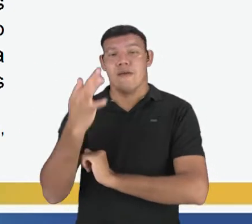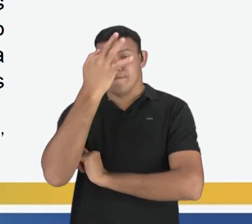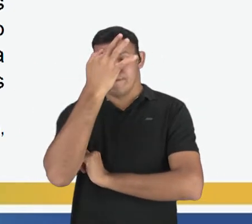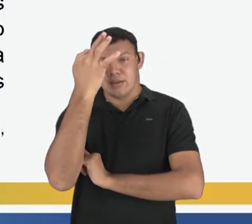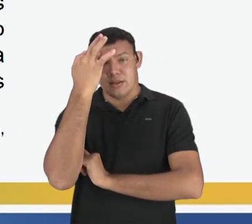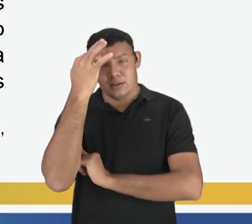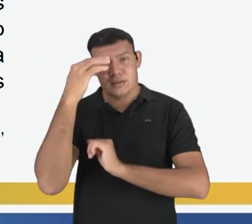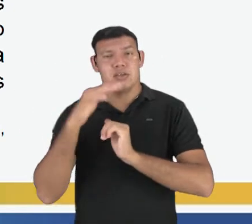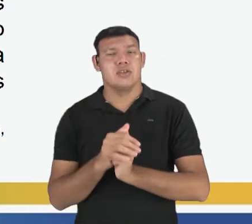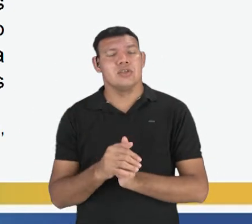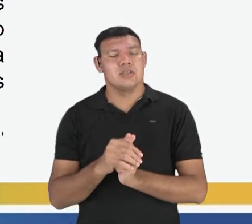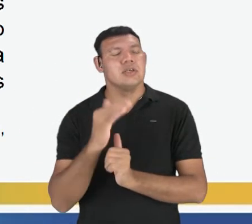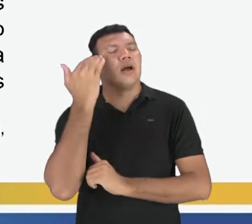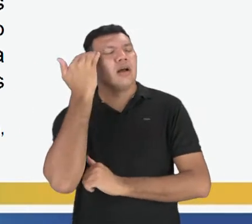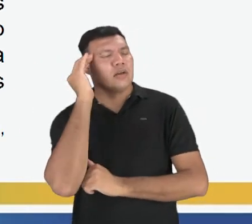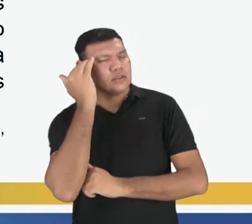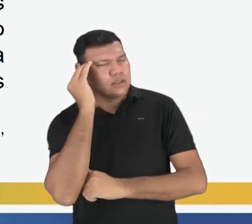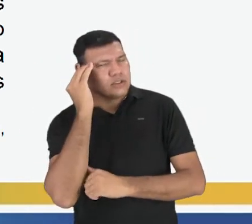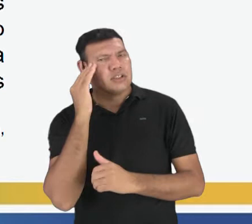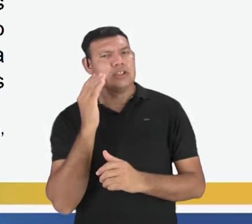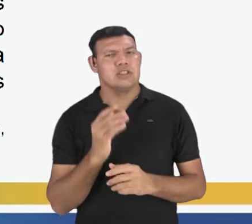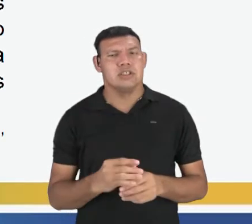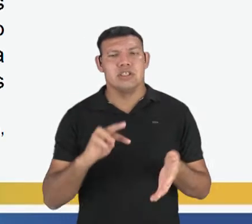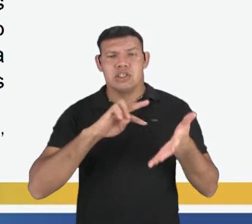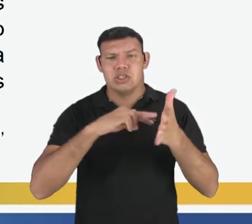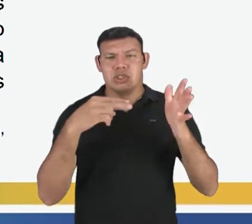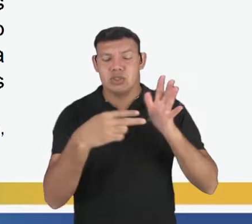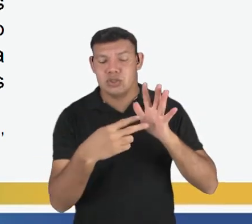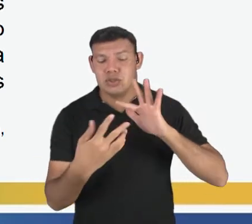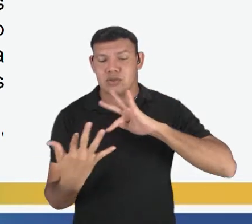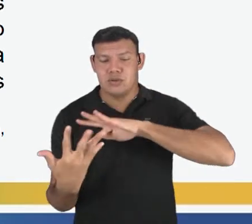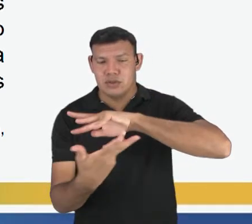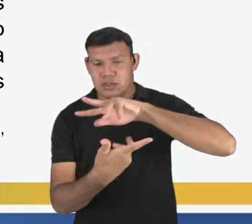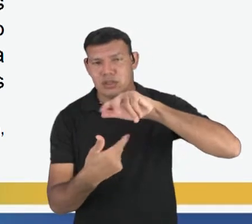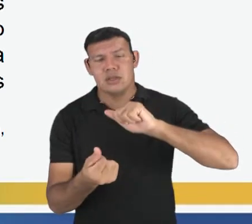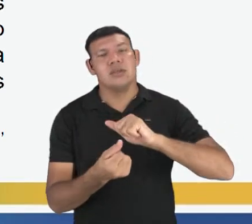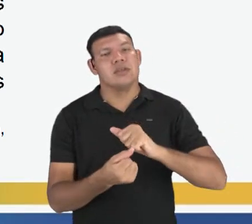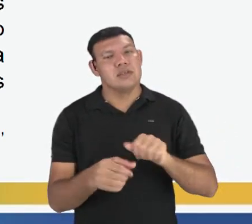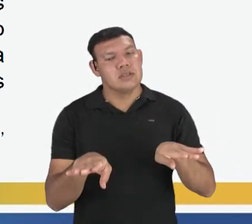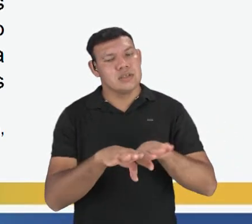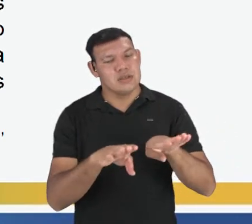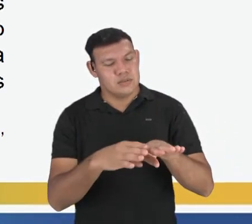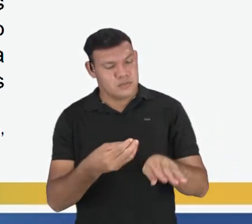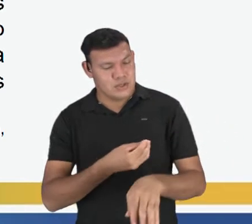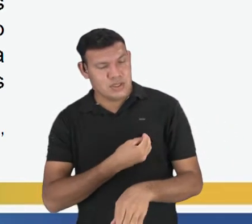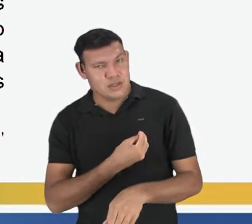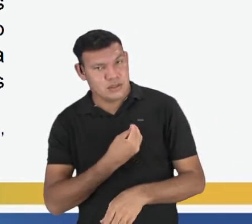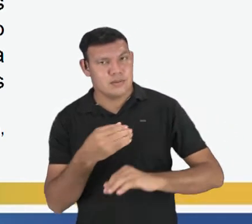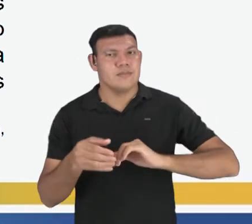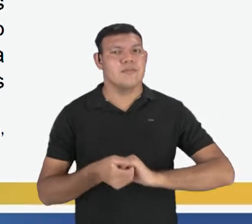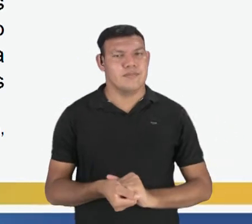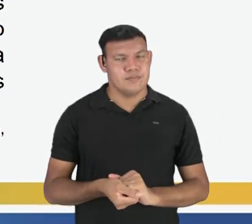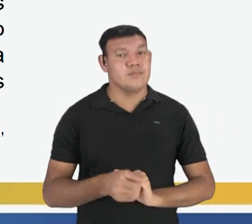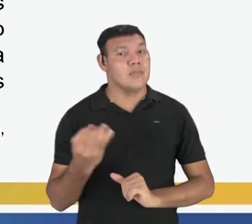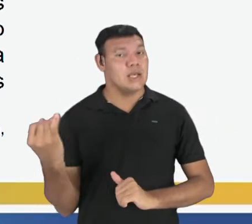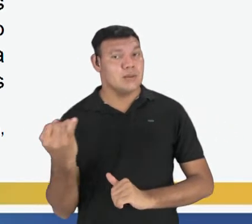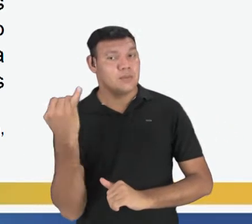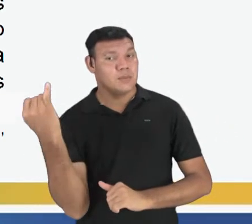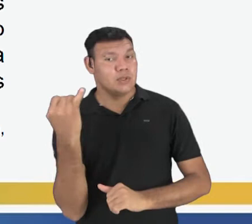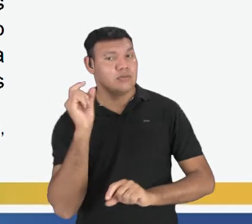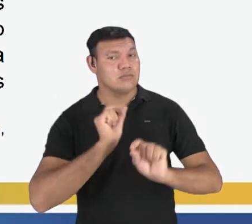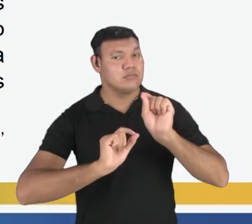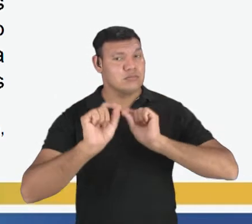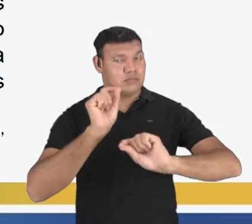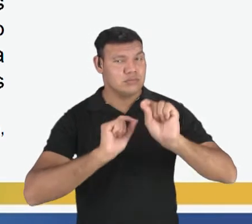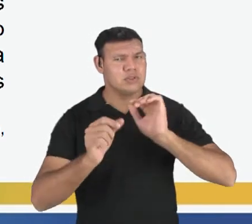a filosofia é um corpo de entendimento que compreende e dá significado ao mundo e à existência. Nesse sentido, importa